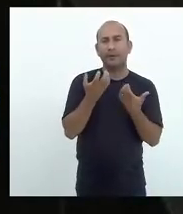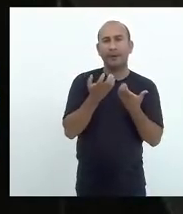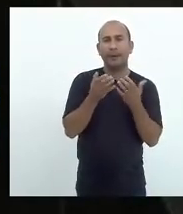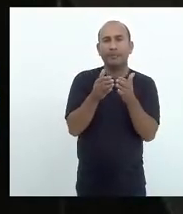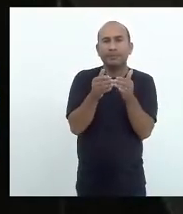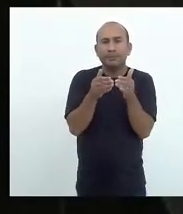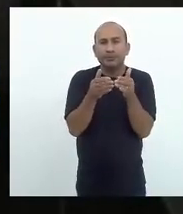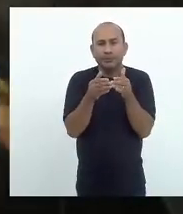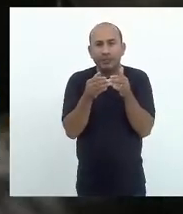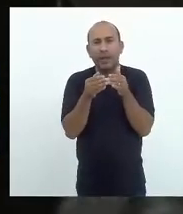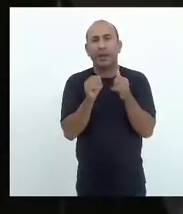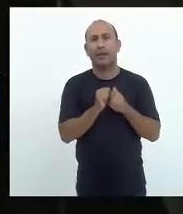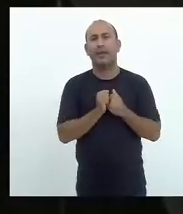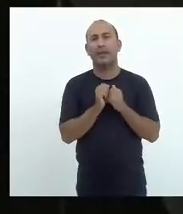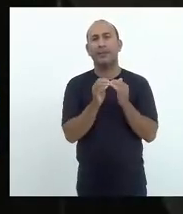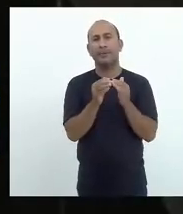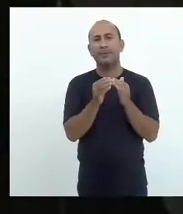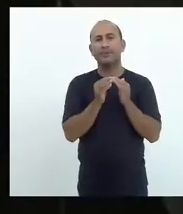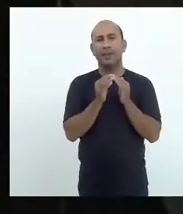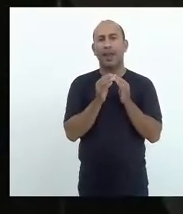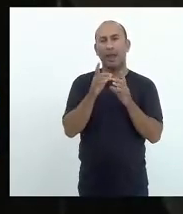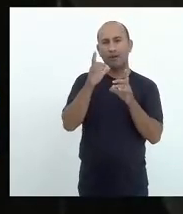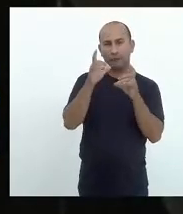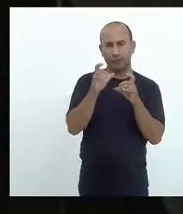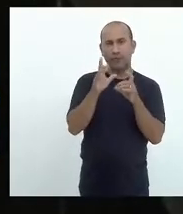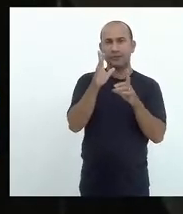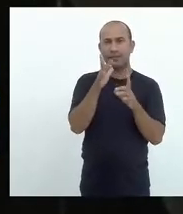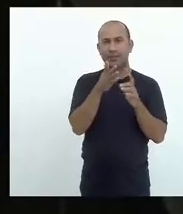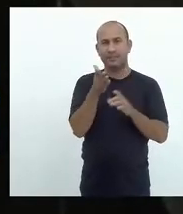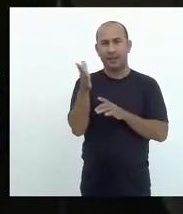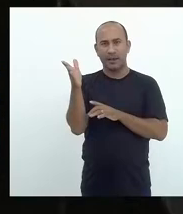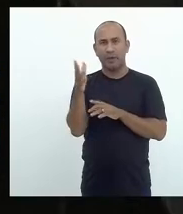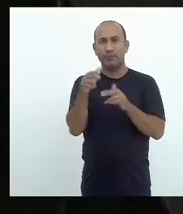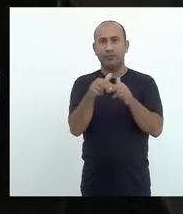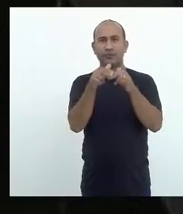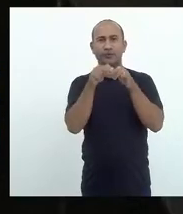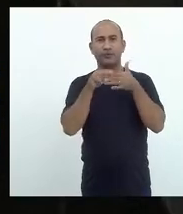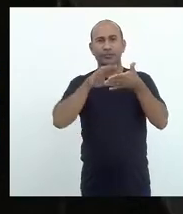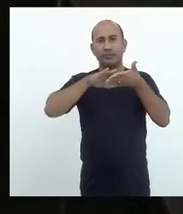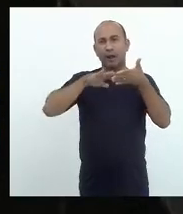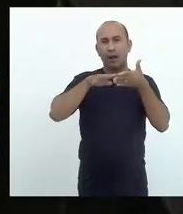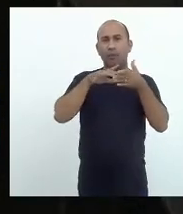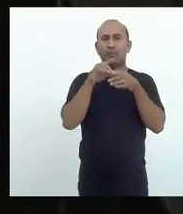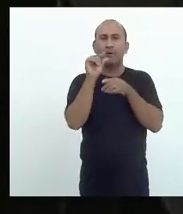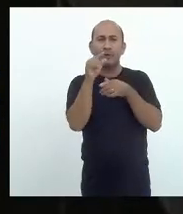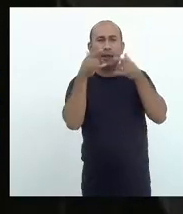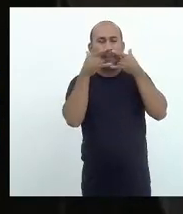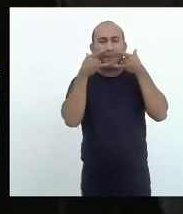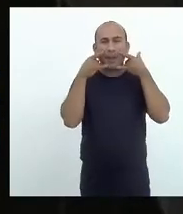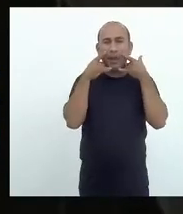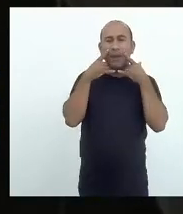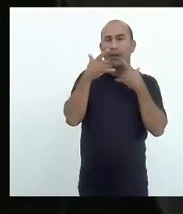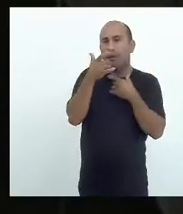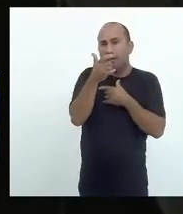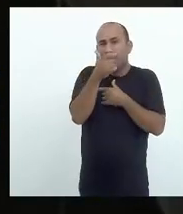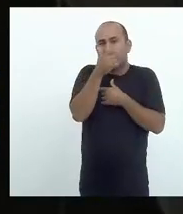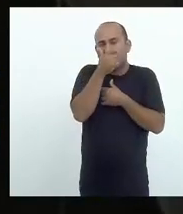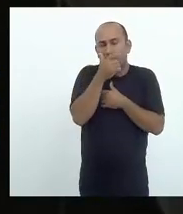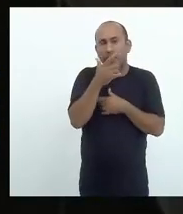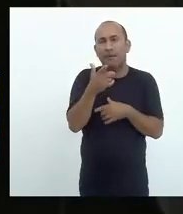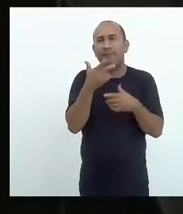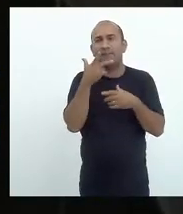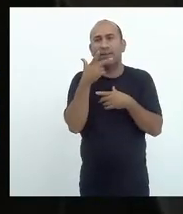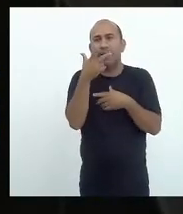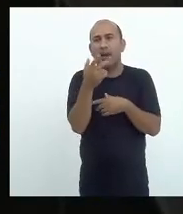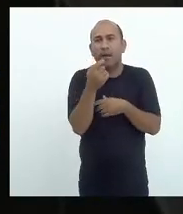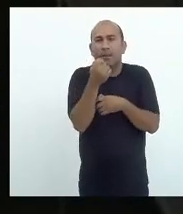e pedindo permissão, o fotógrafo já se retirou, para retirar um pouco a máscara, estou um pouco sufocado, para falar aqui um pouco